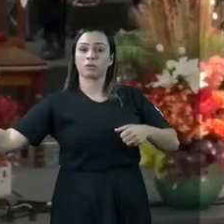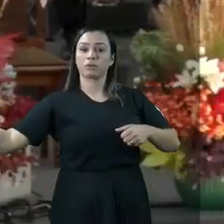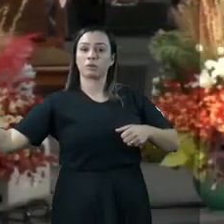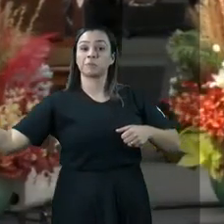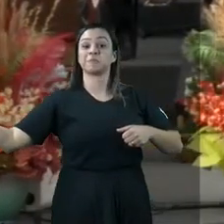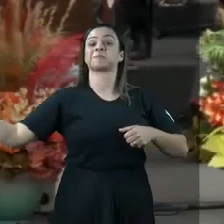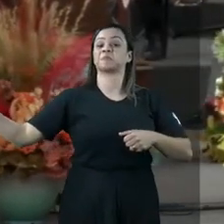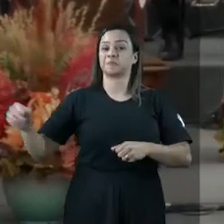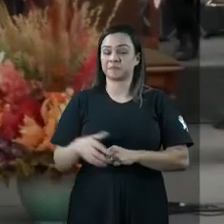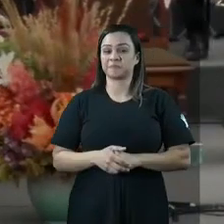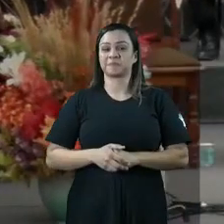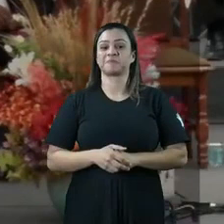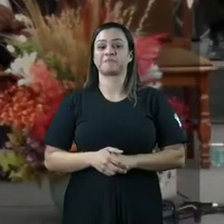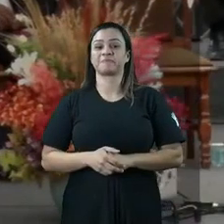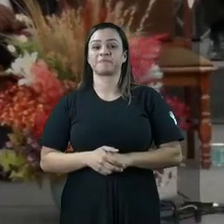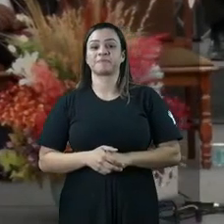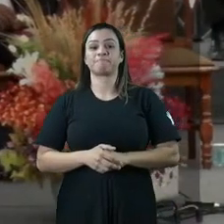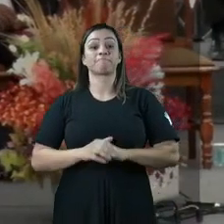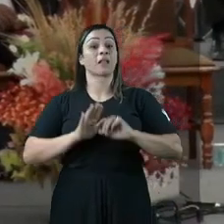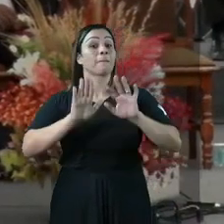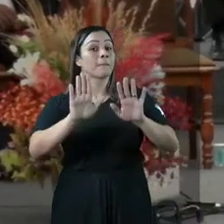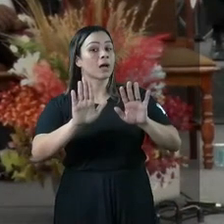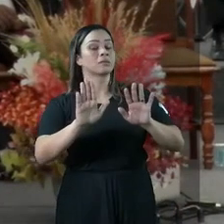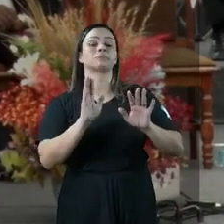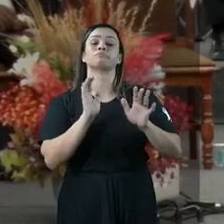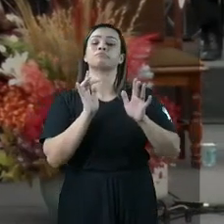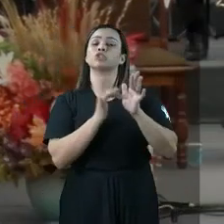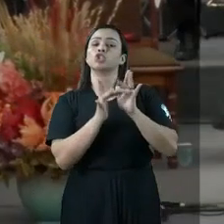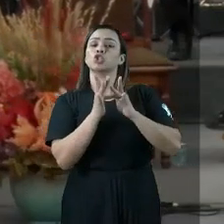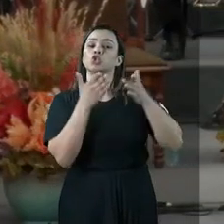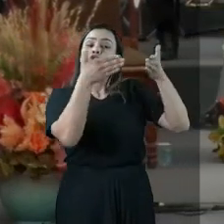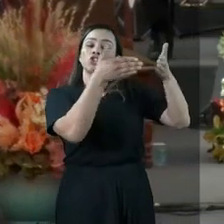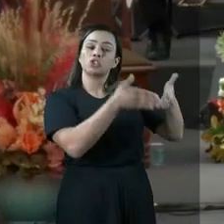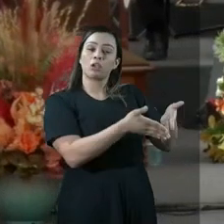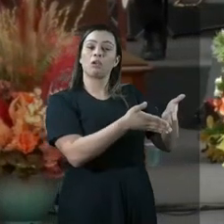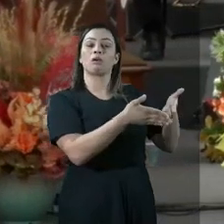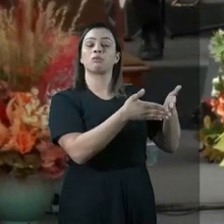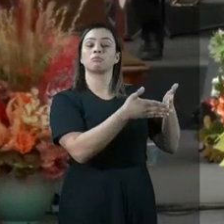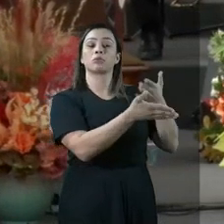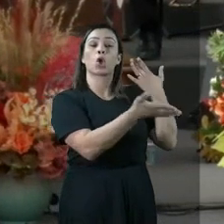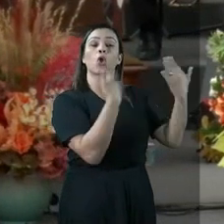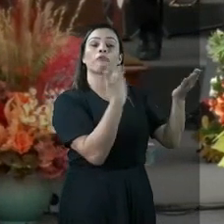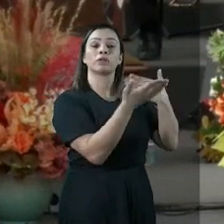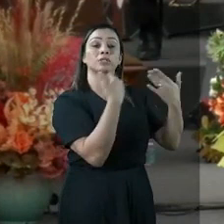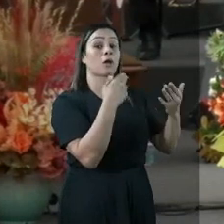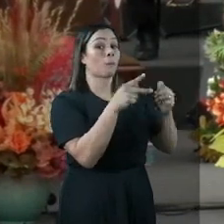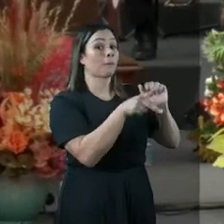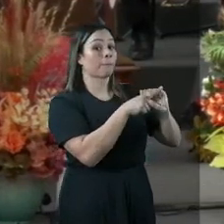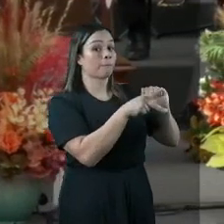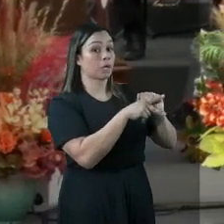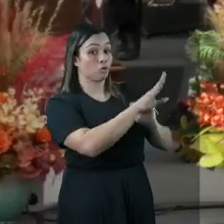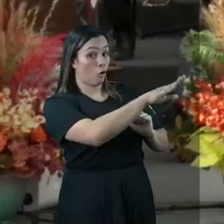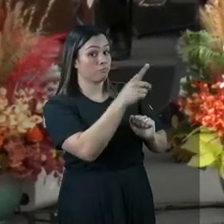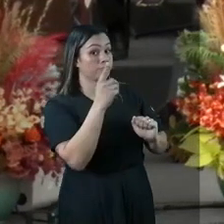Quando ele entra na vida de Pedro, na frustração da pescaria, ele dialoga com Pedro e diz: de agora em diante, tu não serás